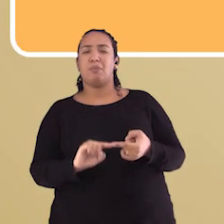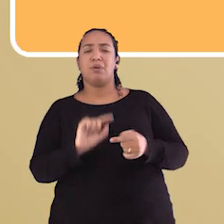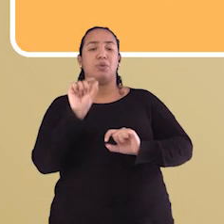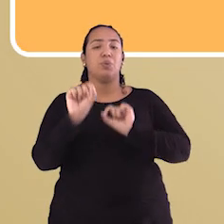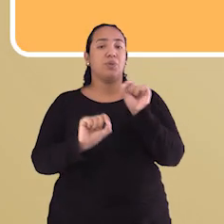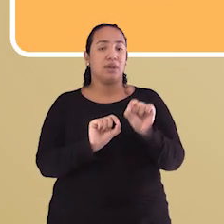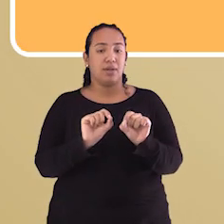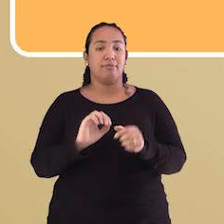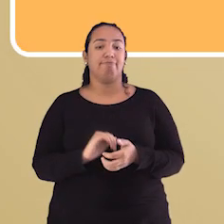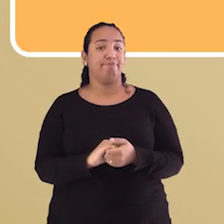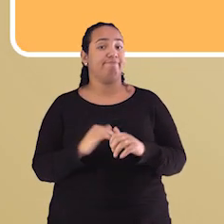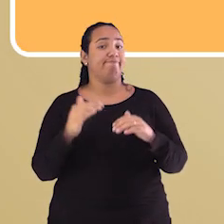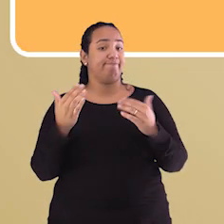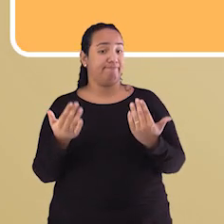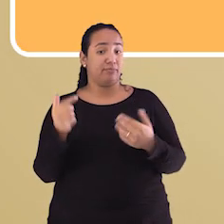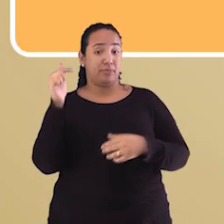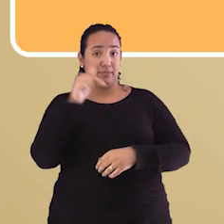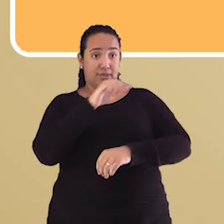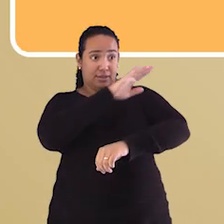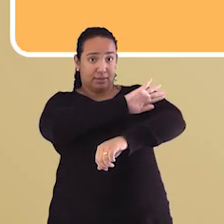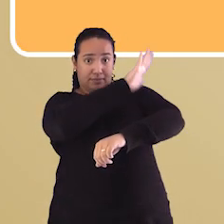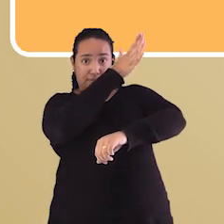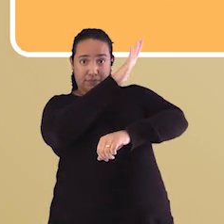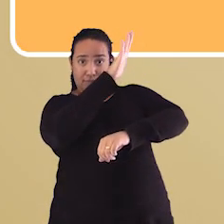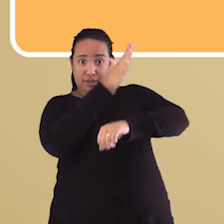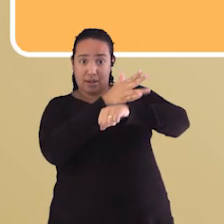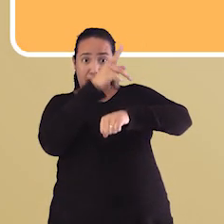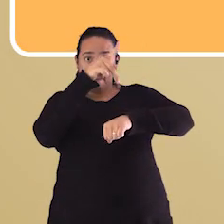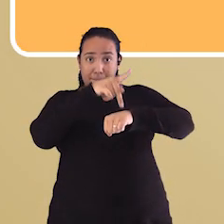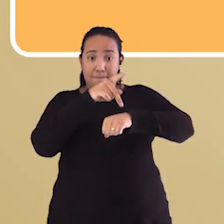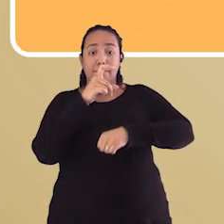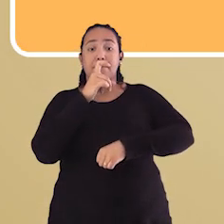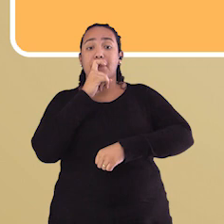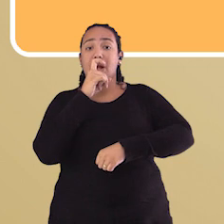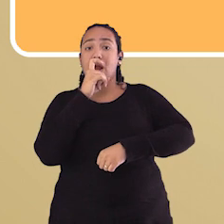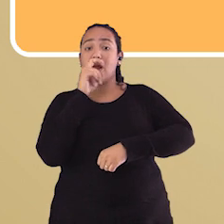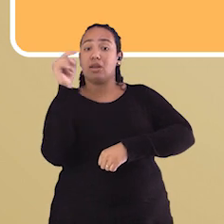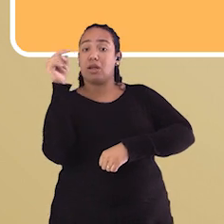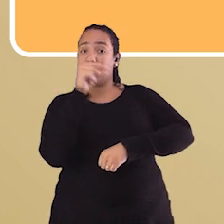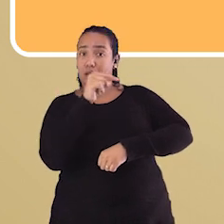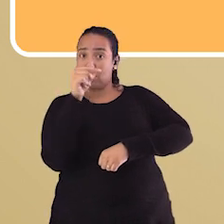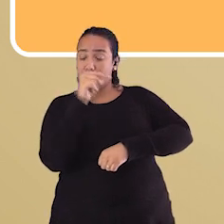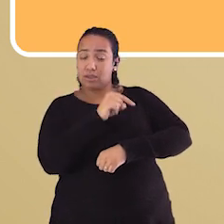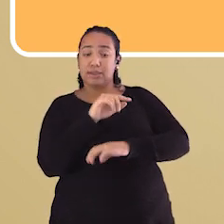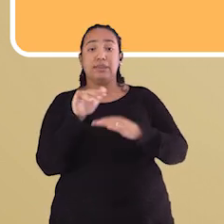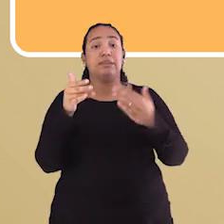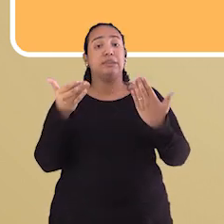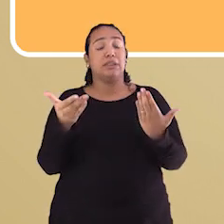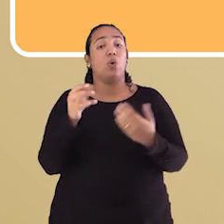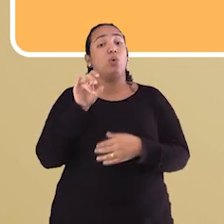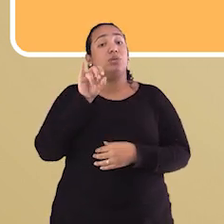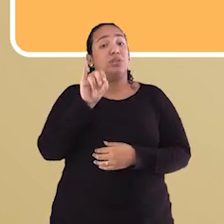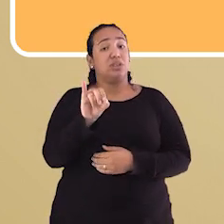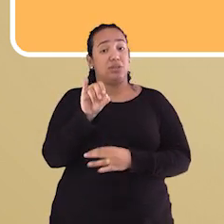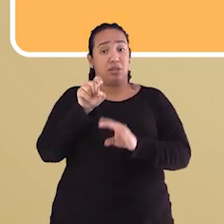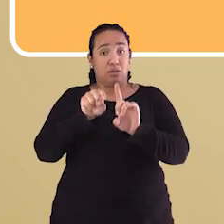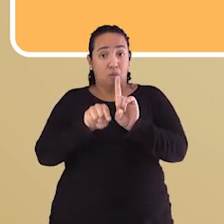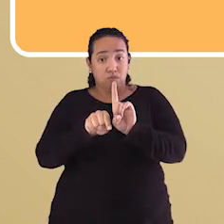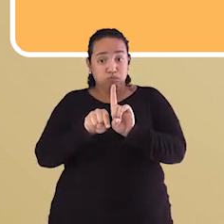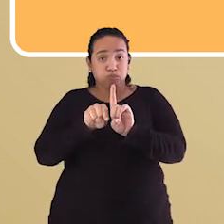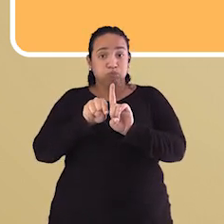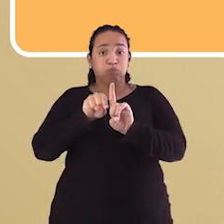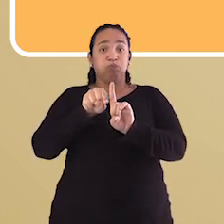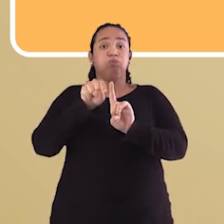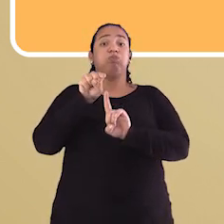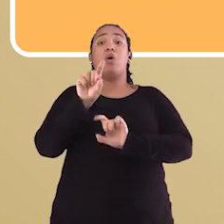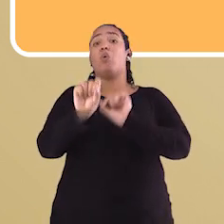geleiras, elas estão no estado sólido, no estado gelo. Consequentemente, devido ao aumento da temperatura